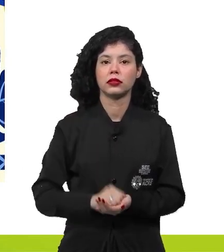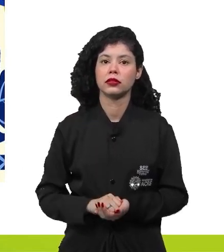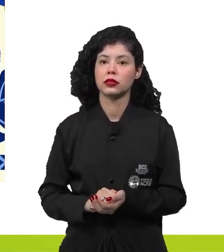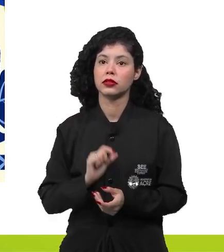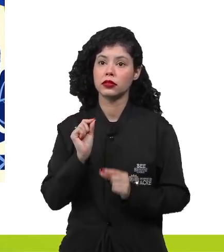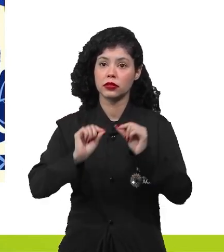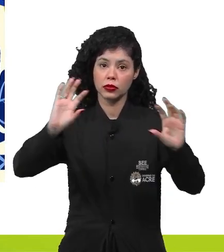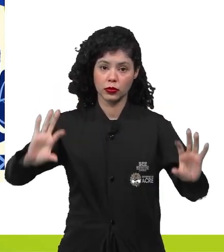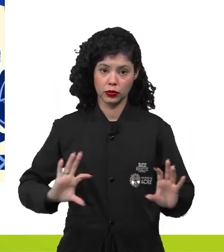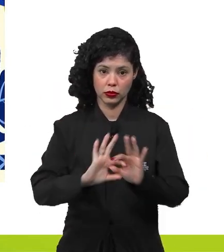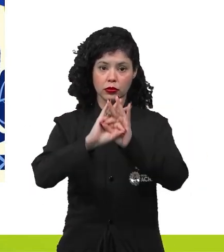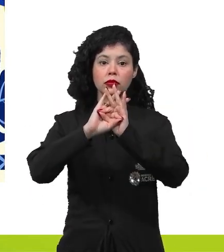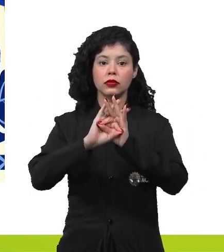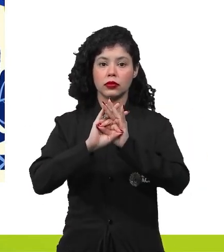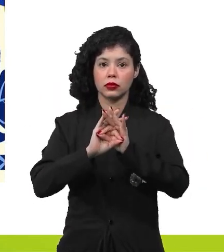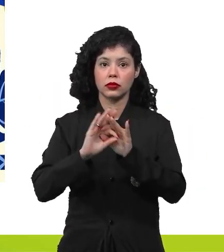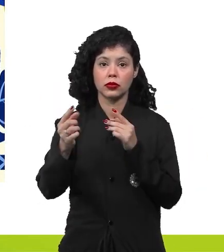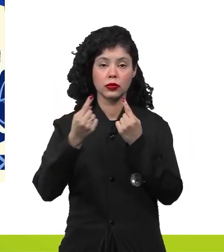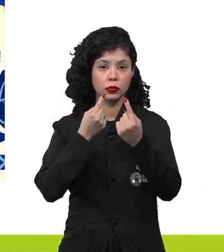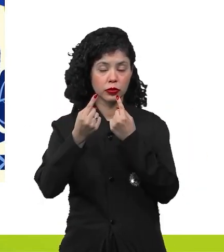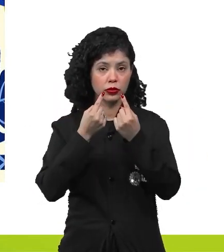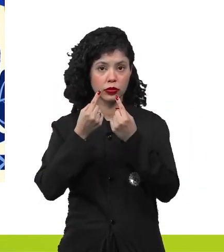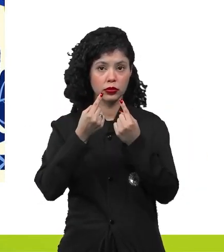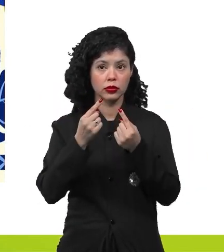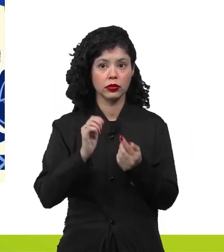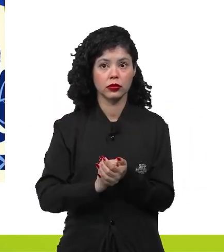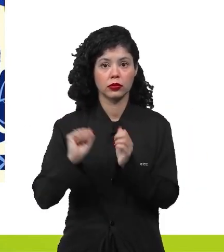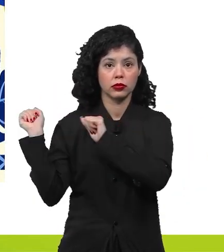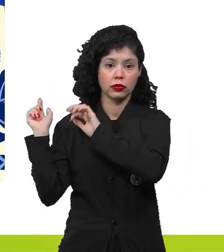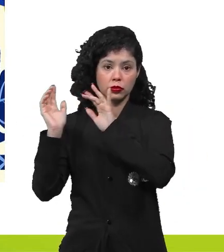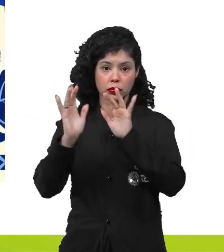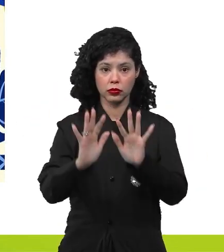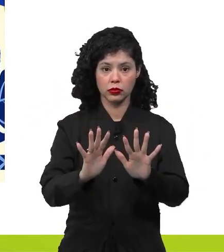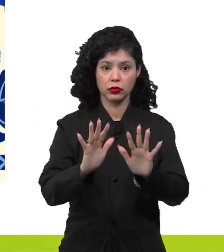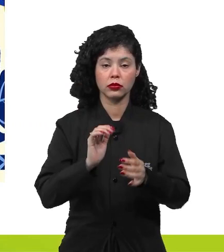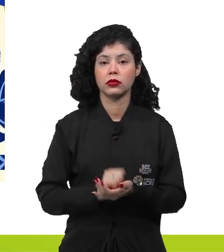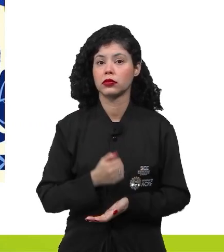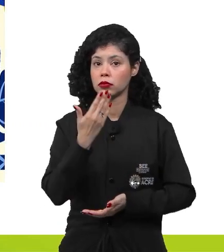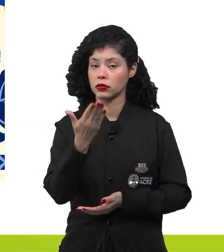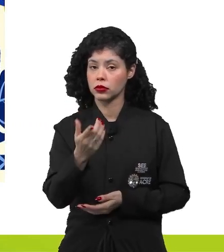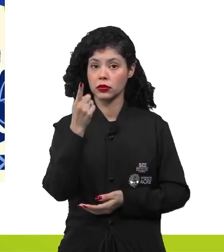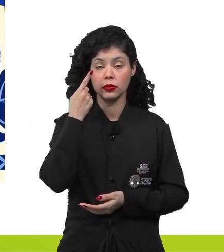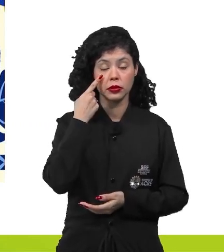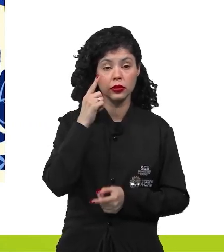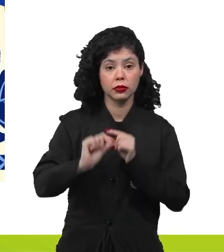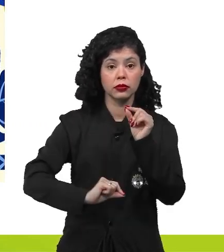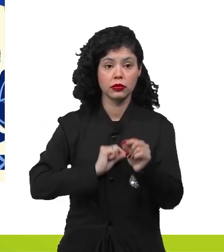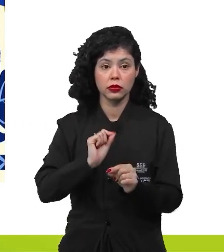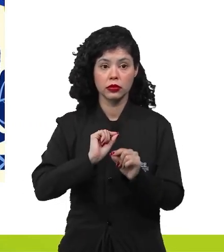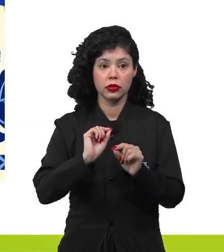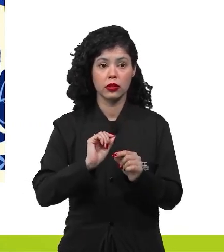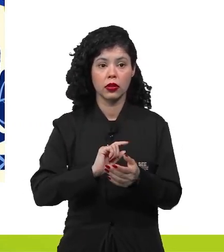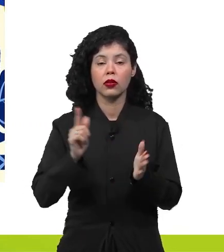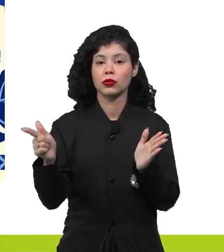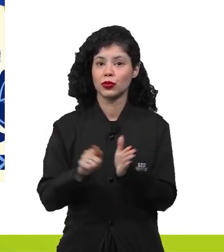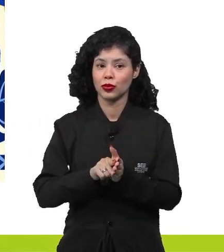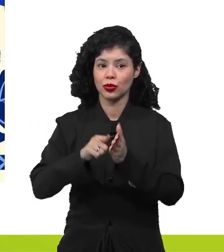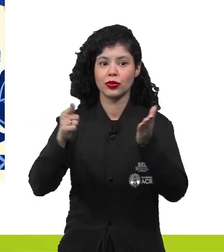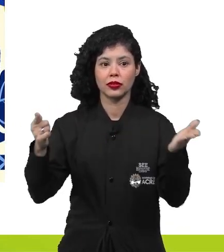sendo veiculado pelos meios de comunicação de massa. Ou seja, você vai observar ele através de